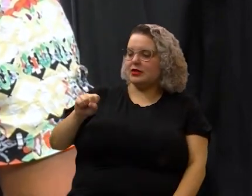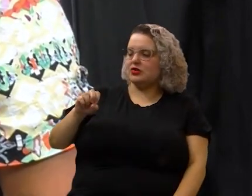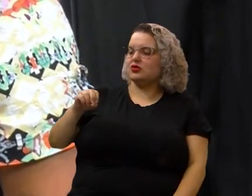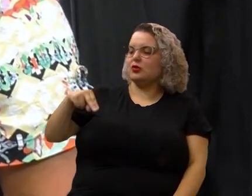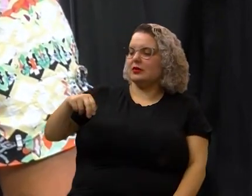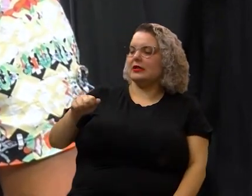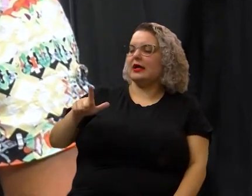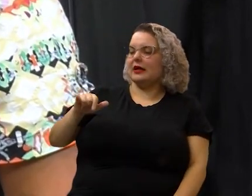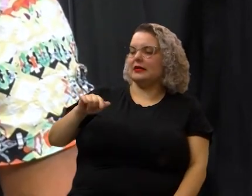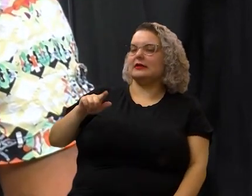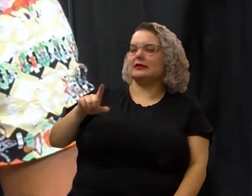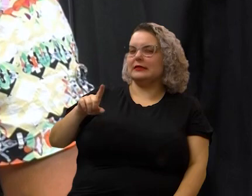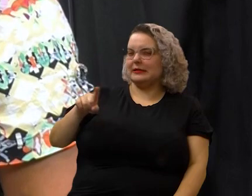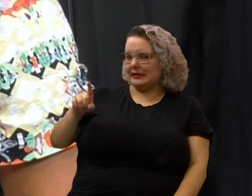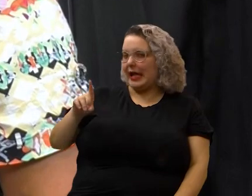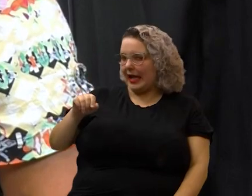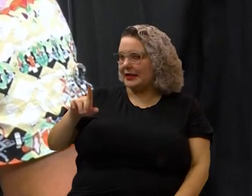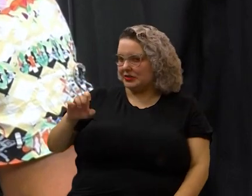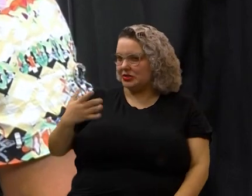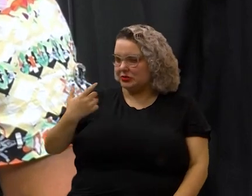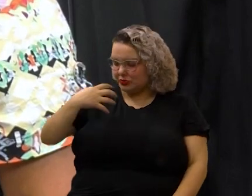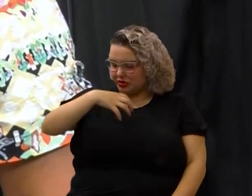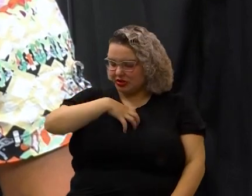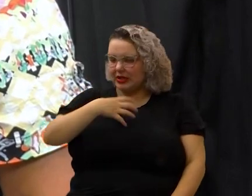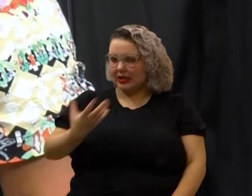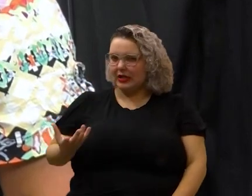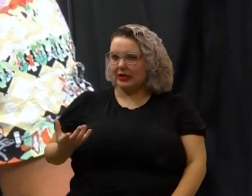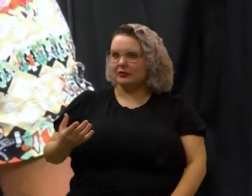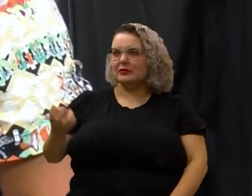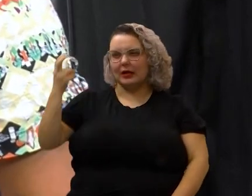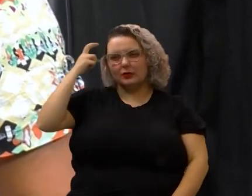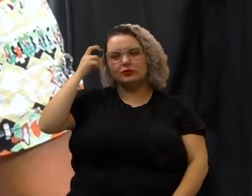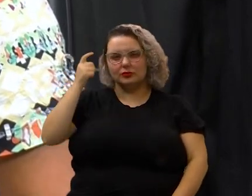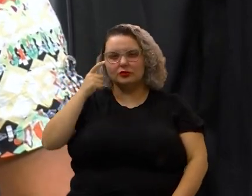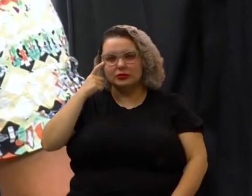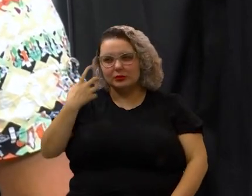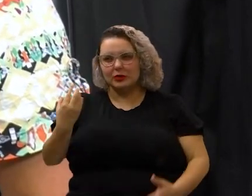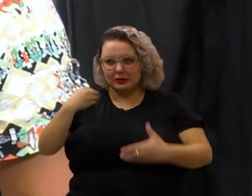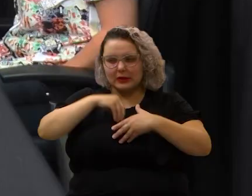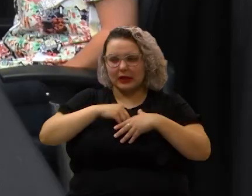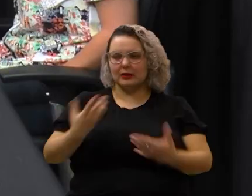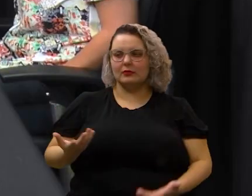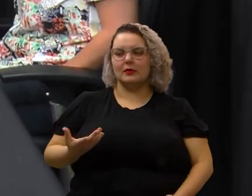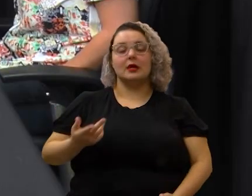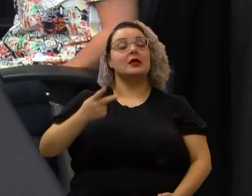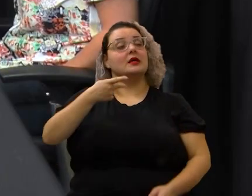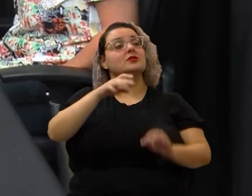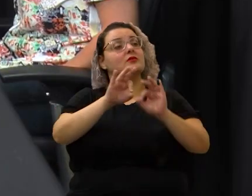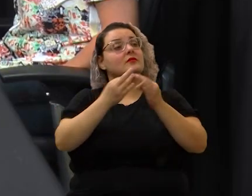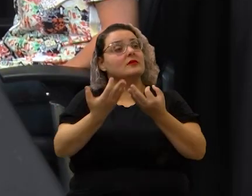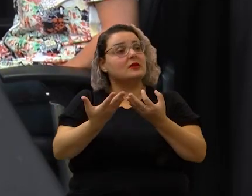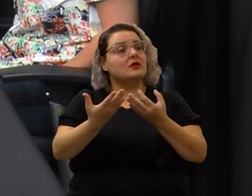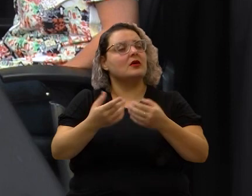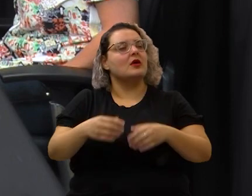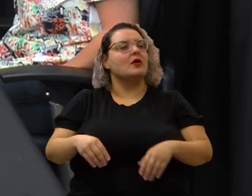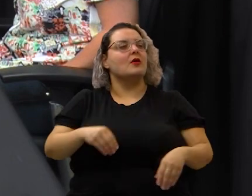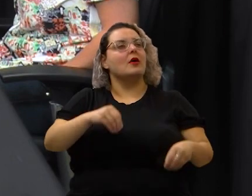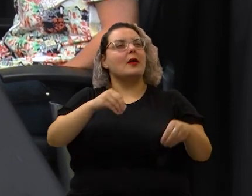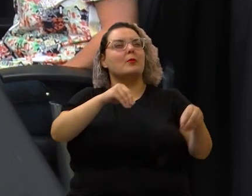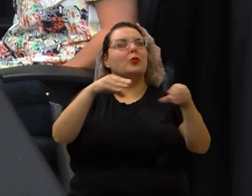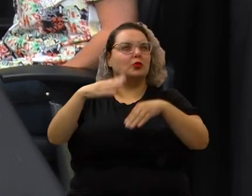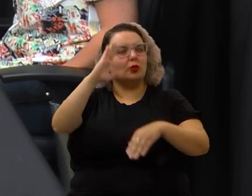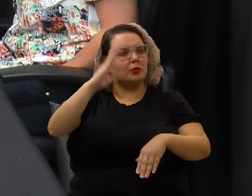que eu carrego um pouco bastante, assim, da cultura também, né? Sim. Da cultura japonesa. A sua família também veio naquela fase da